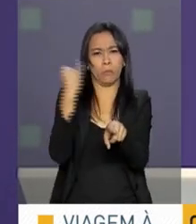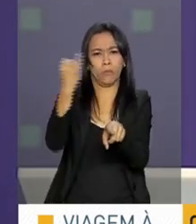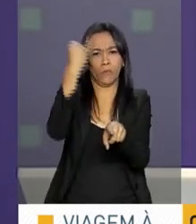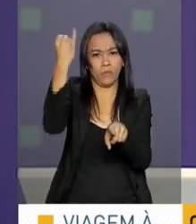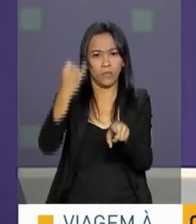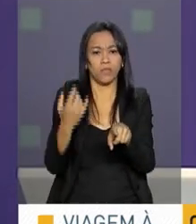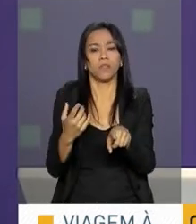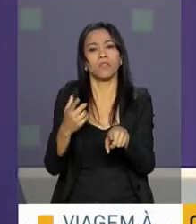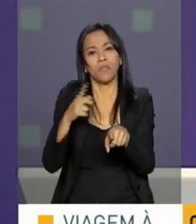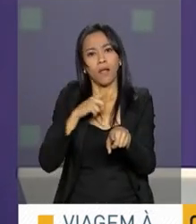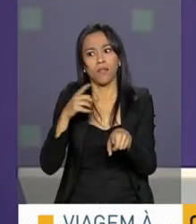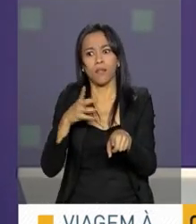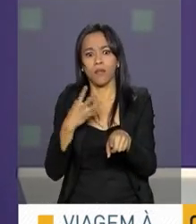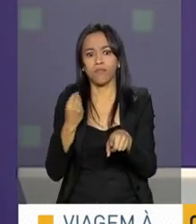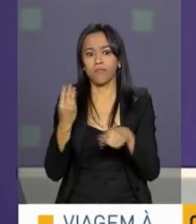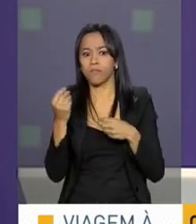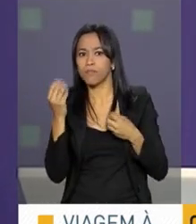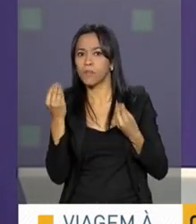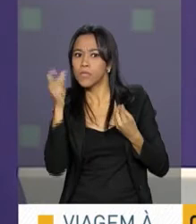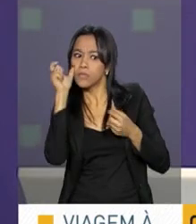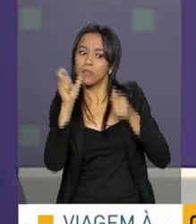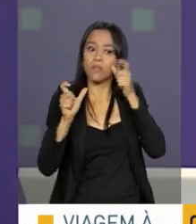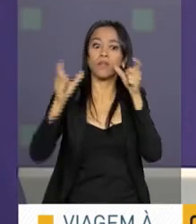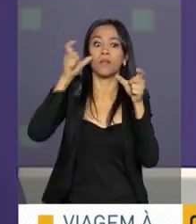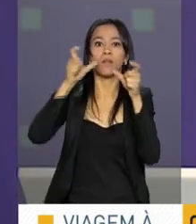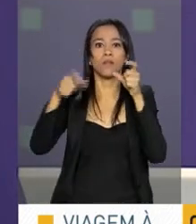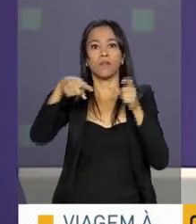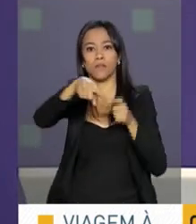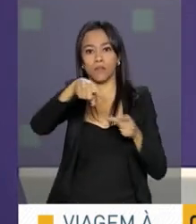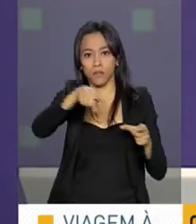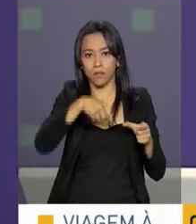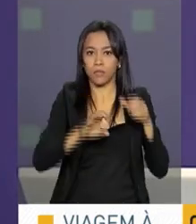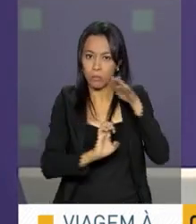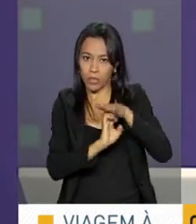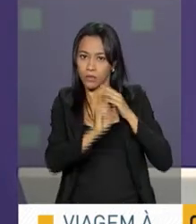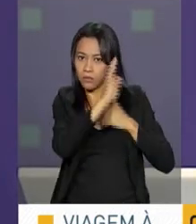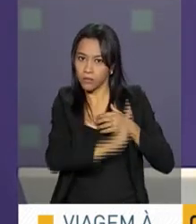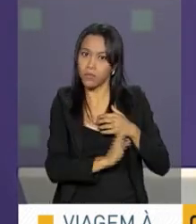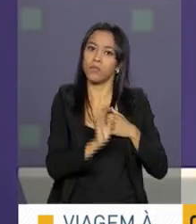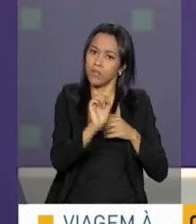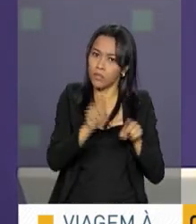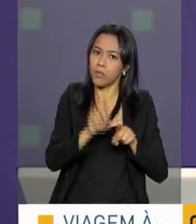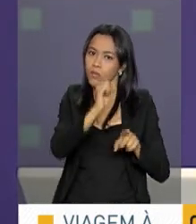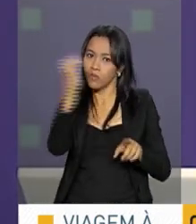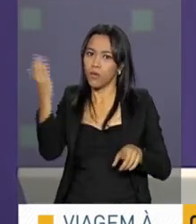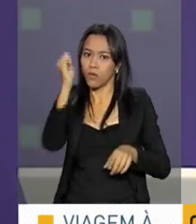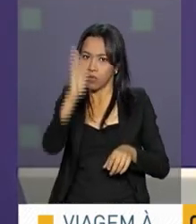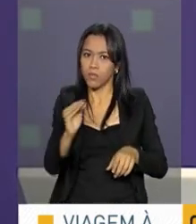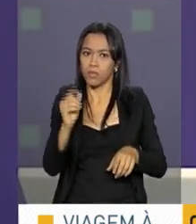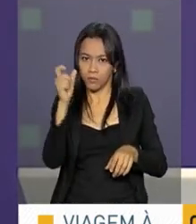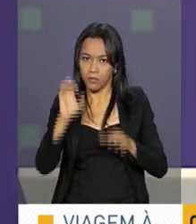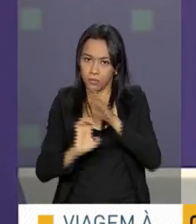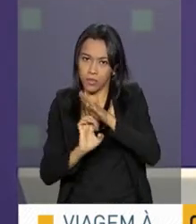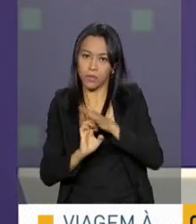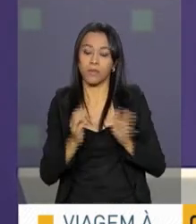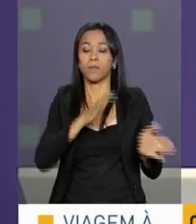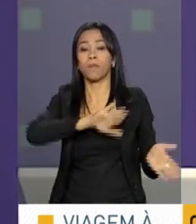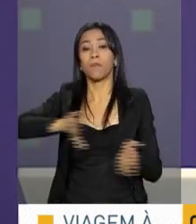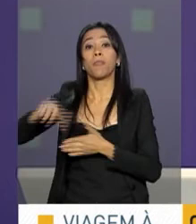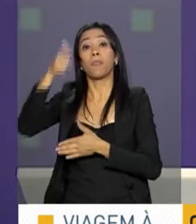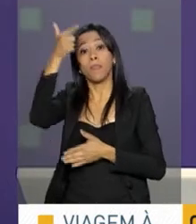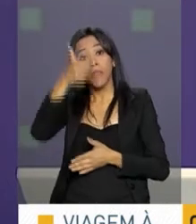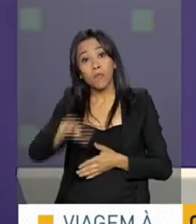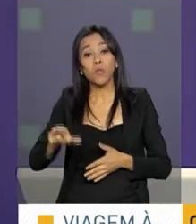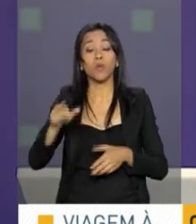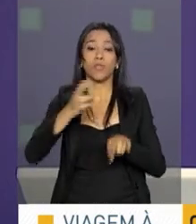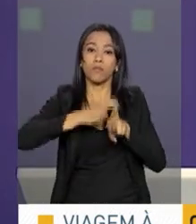grande manifestação de interesse por investidores brasileiros e também estrangeiros. E temos a FIOL, que é a Ferrovia